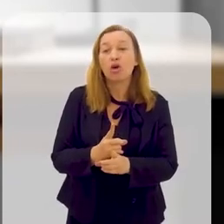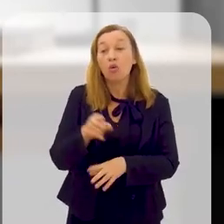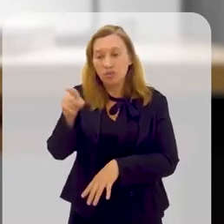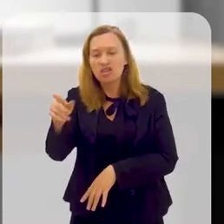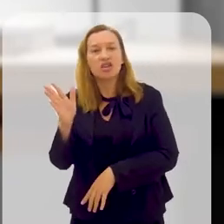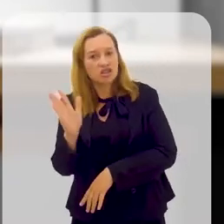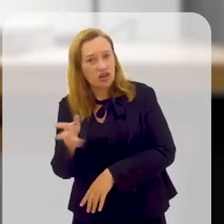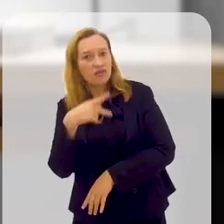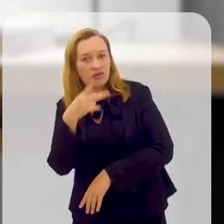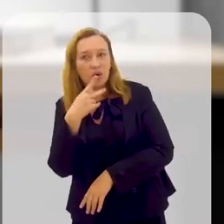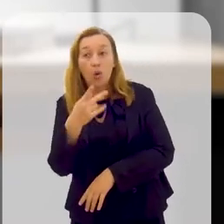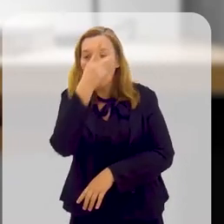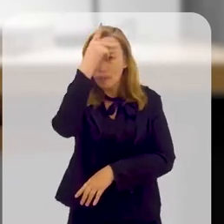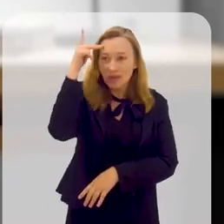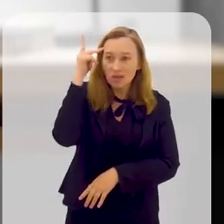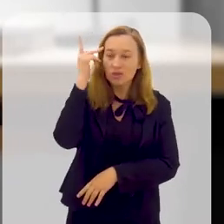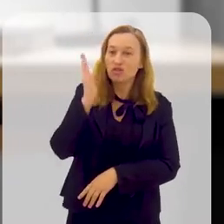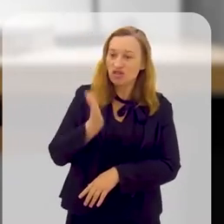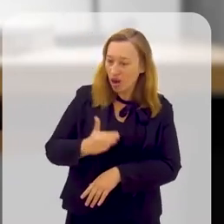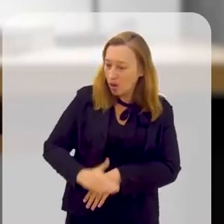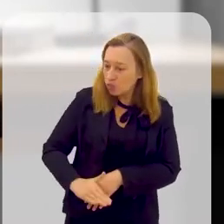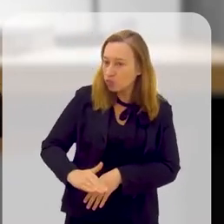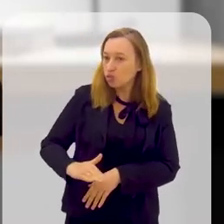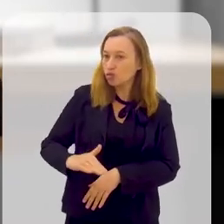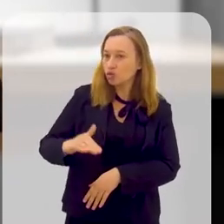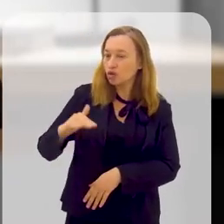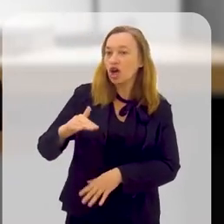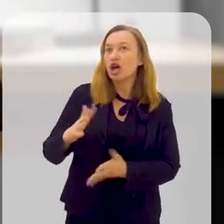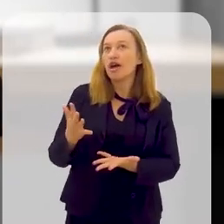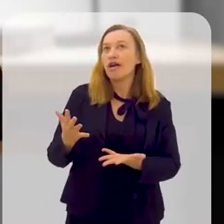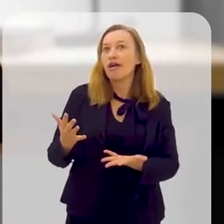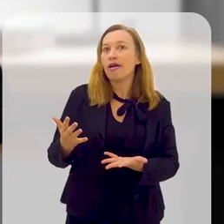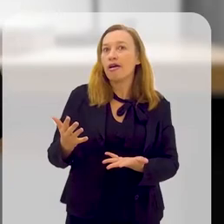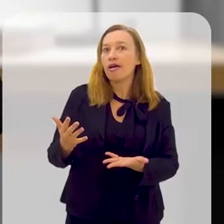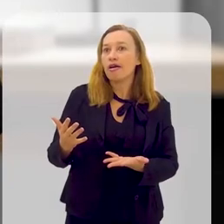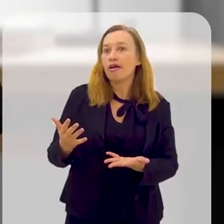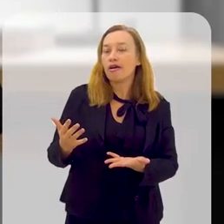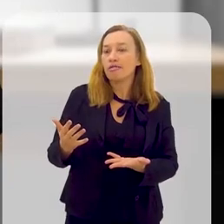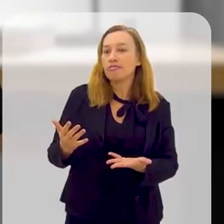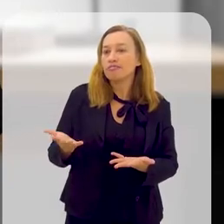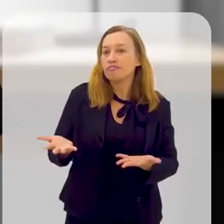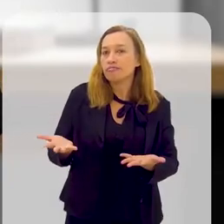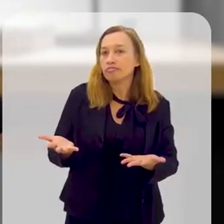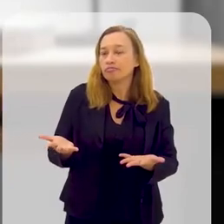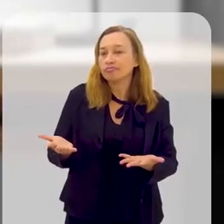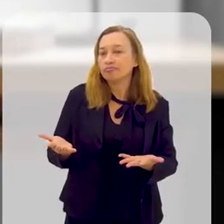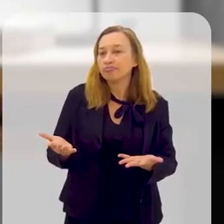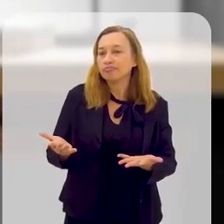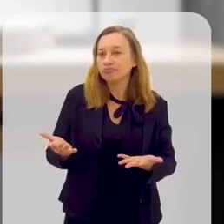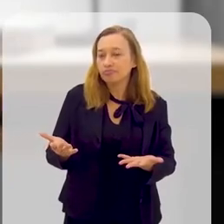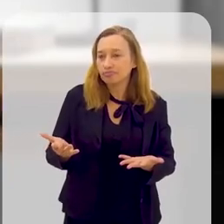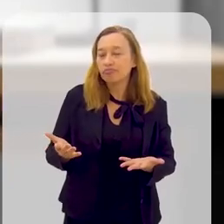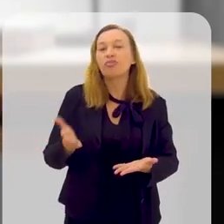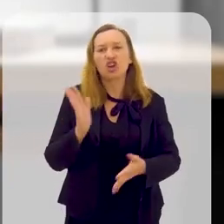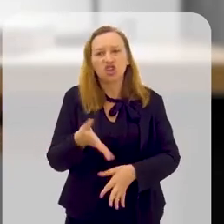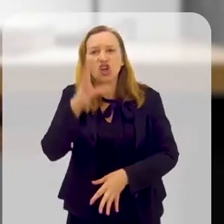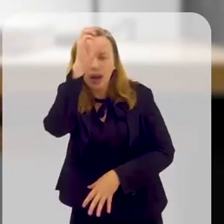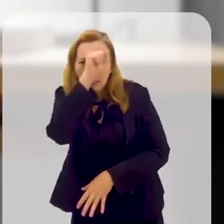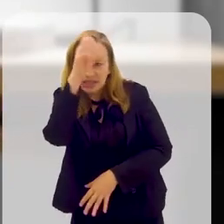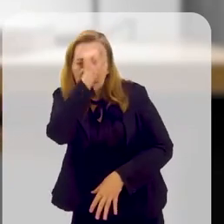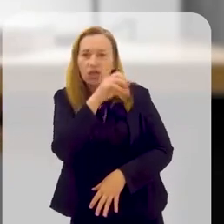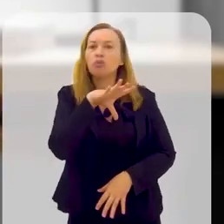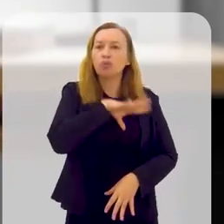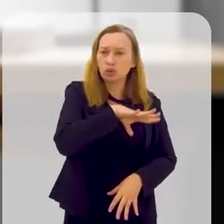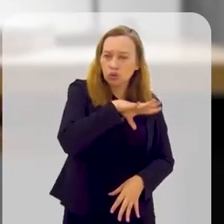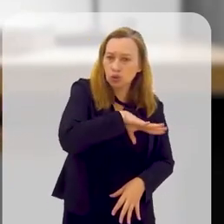como como você mesma falou pessoas já que já foram né que tiveram lá